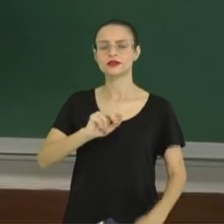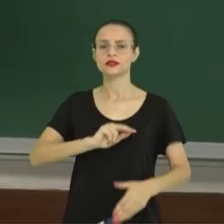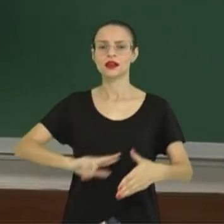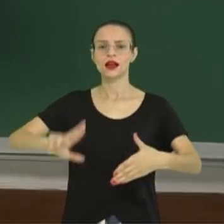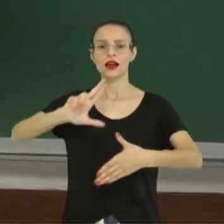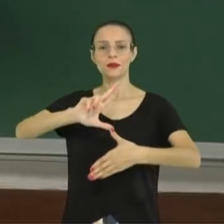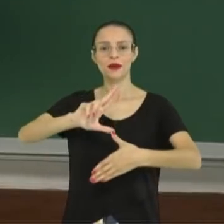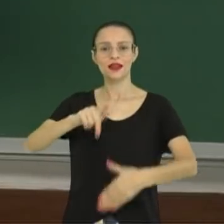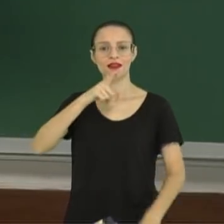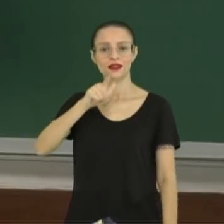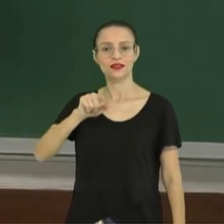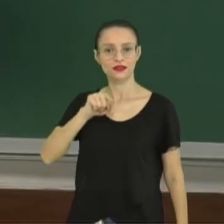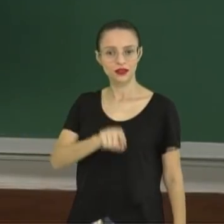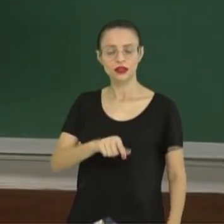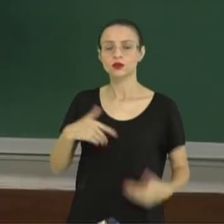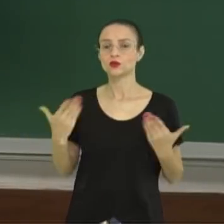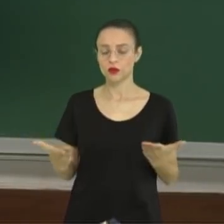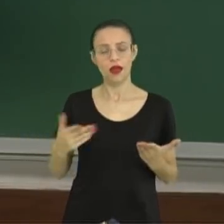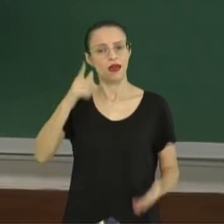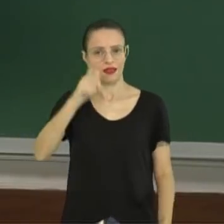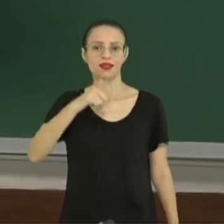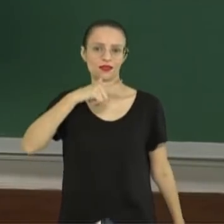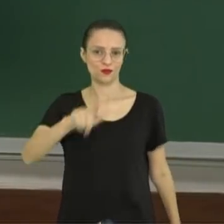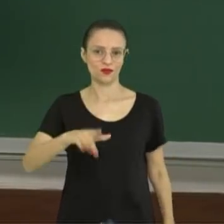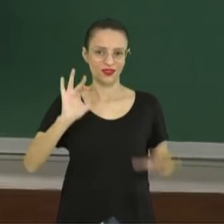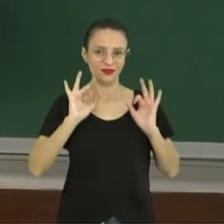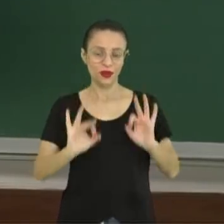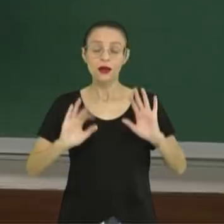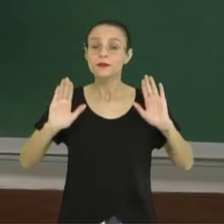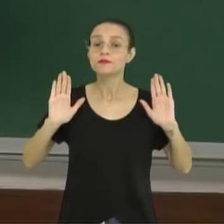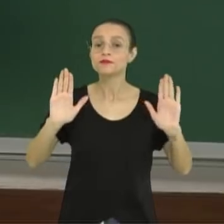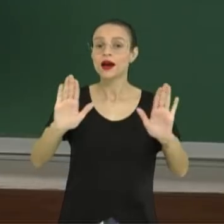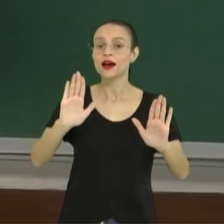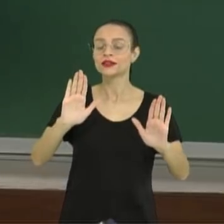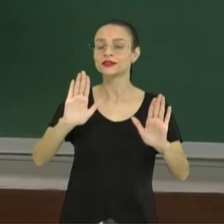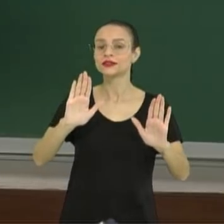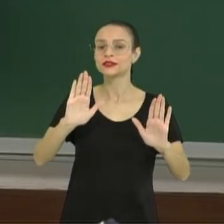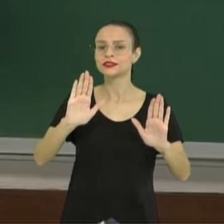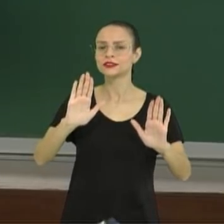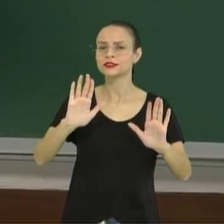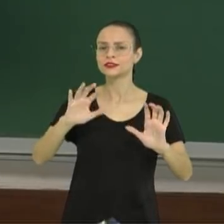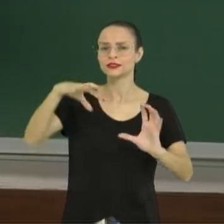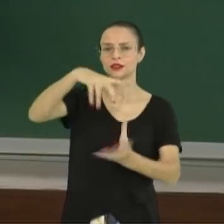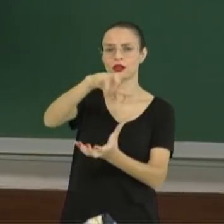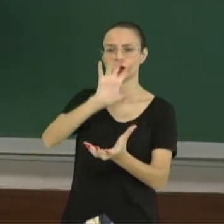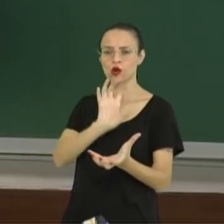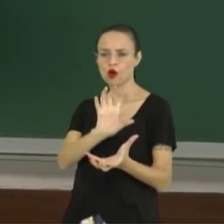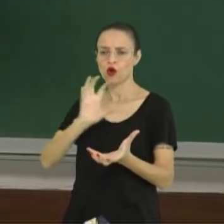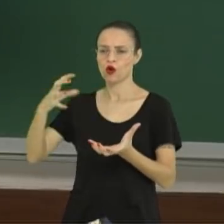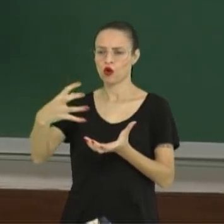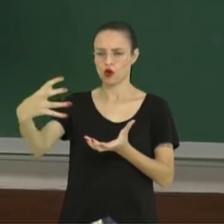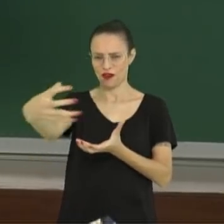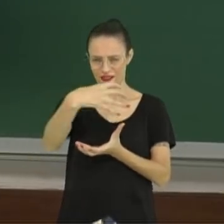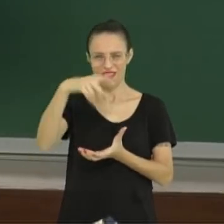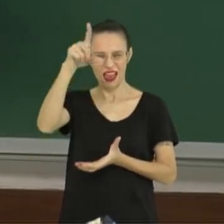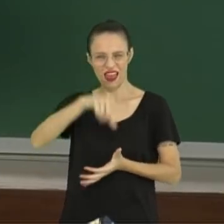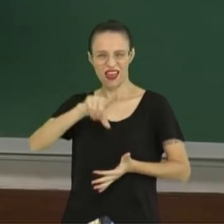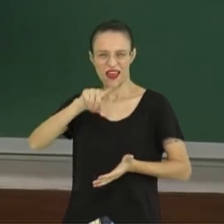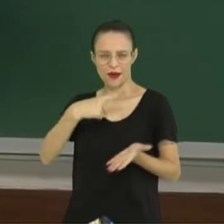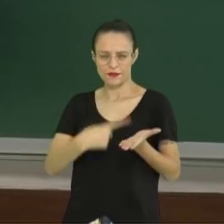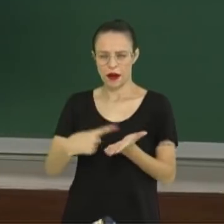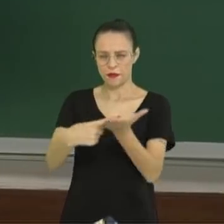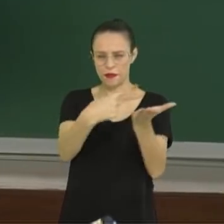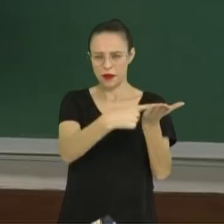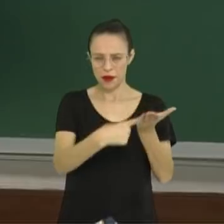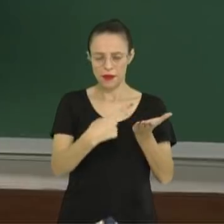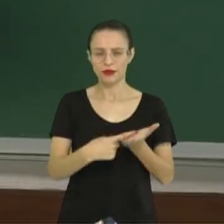da língua latina? Seria o idioma. Porém, um continente ele pode ser considerado uma associação de idiomas.